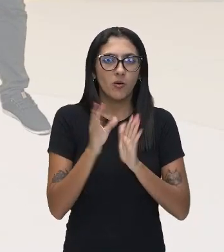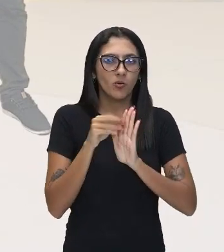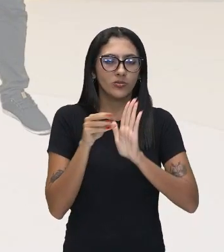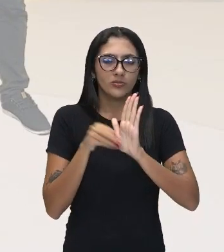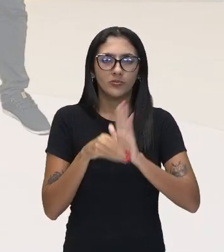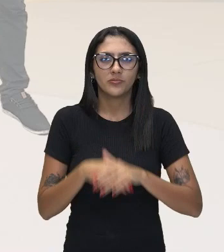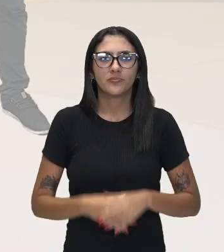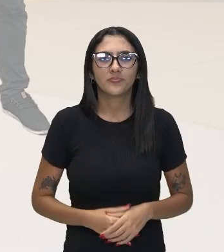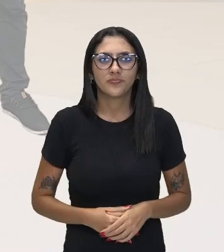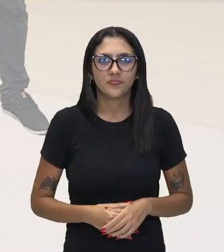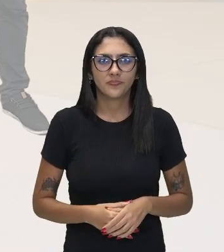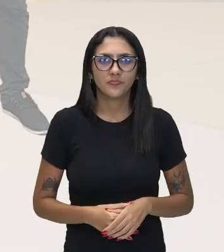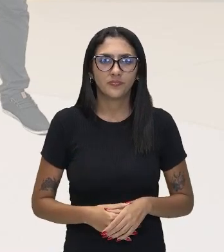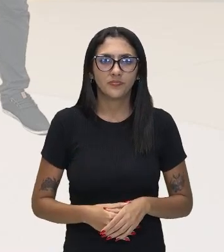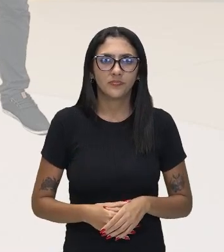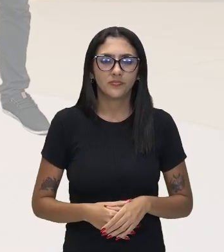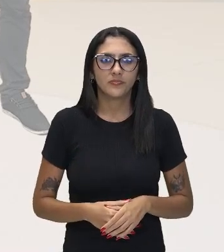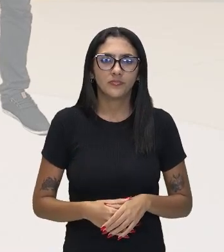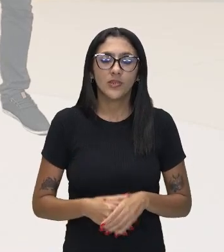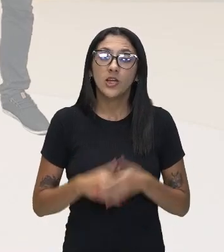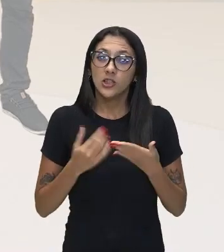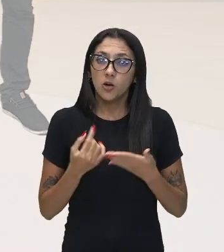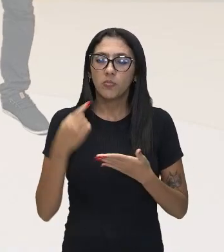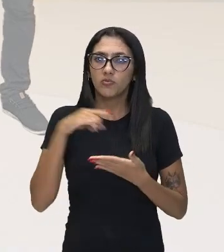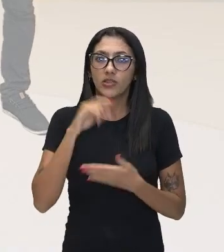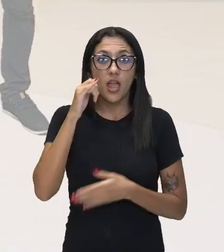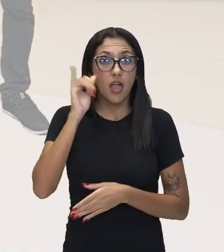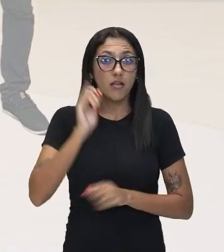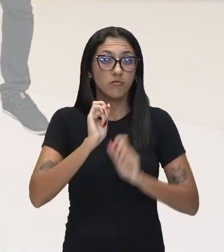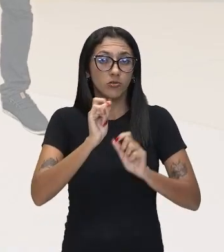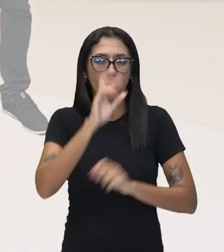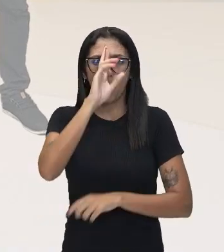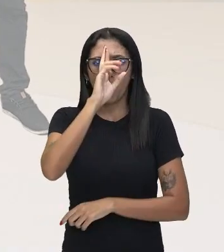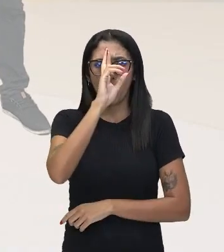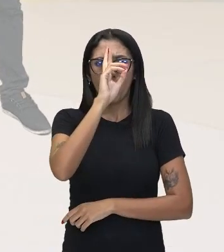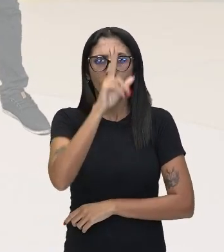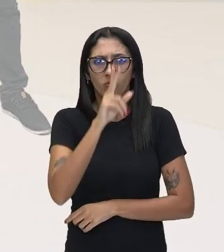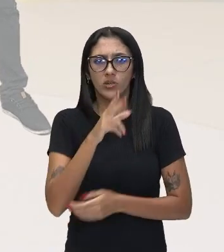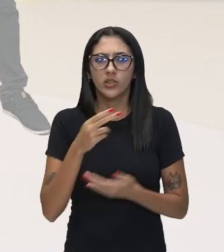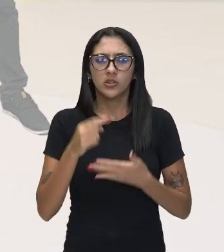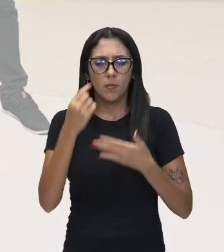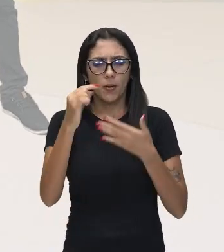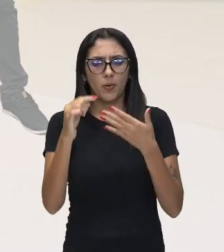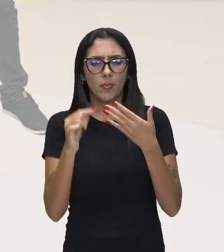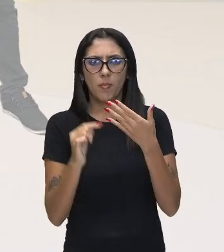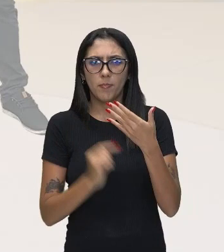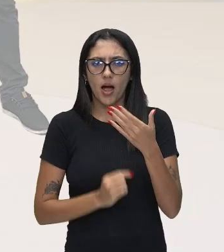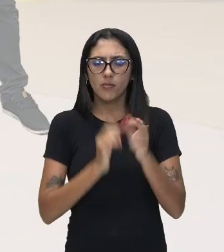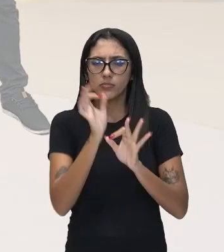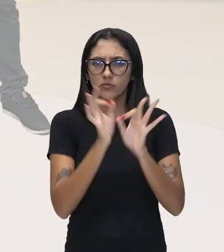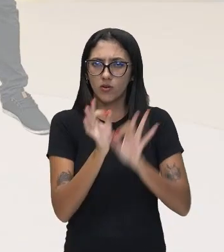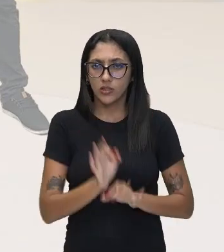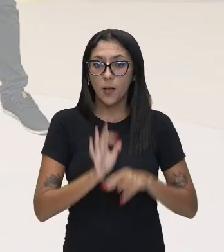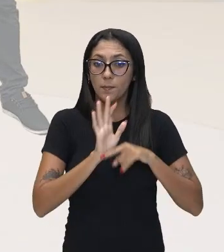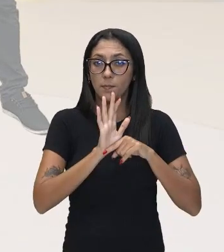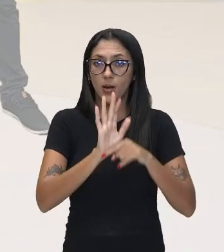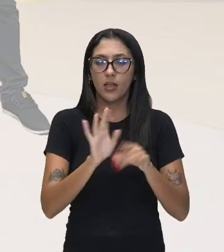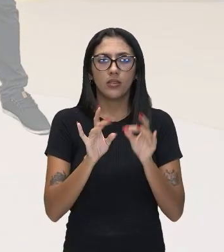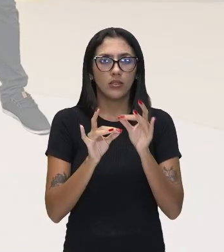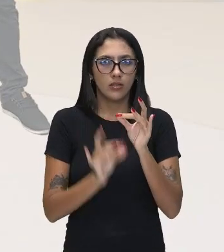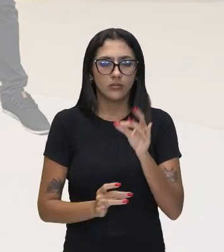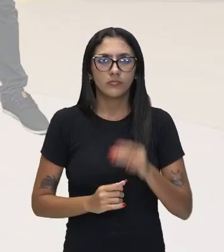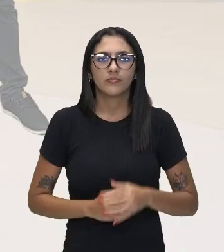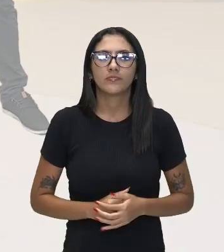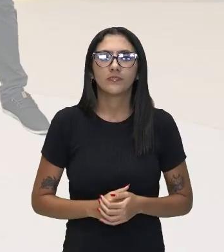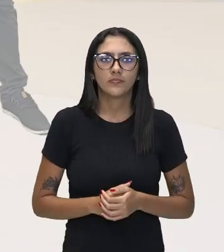tá? Então, para não confundir, a gente vai caracterizar aqui, professor Eberson, o que é cada uma dessas regionalizações e que todas